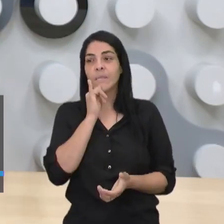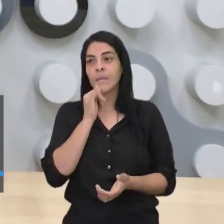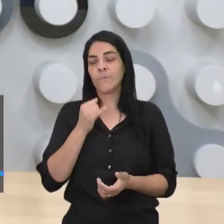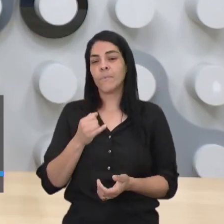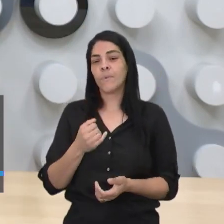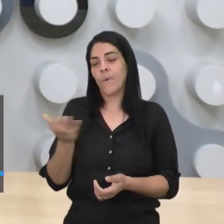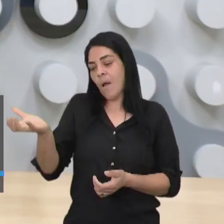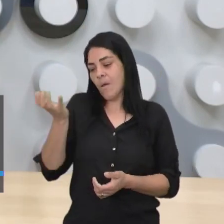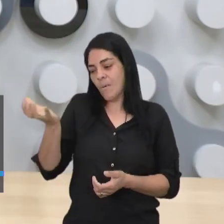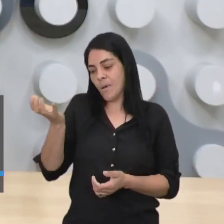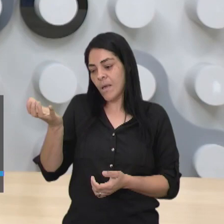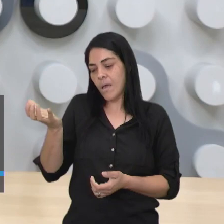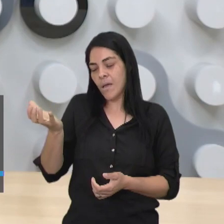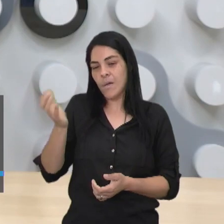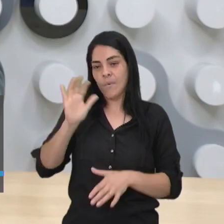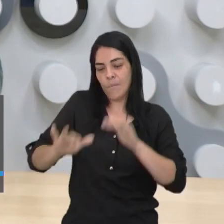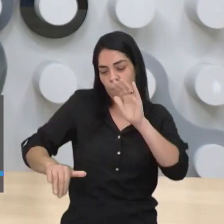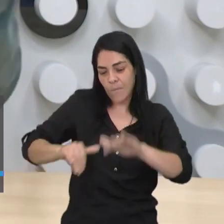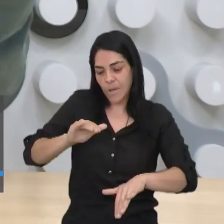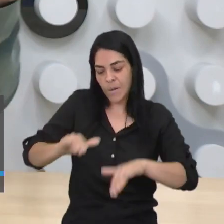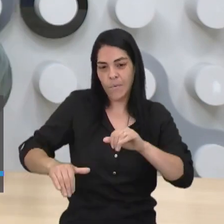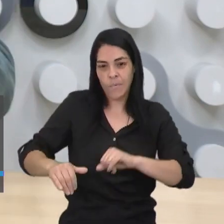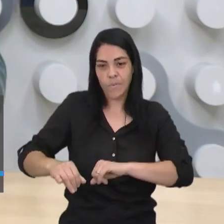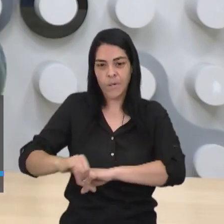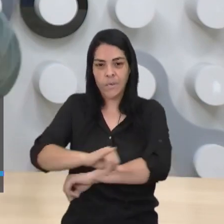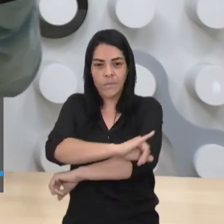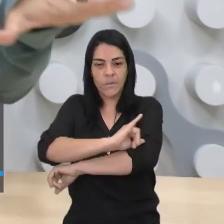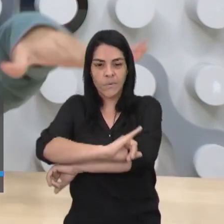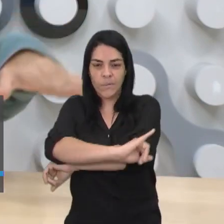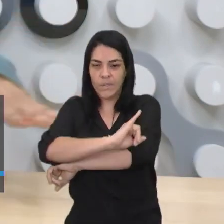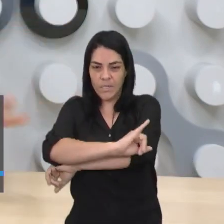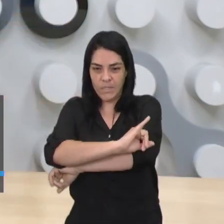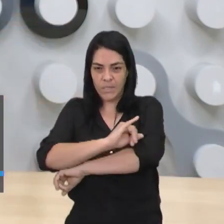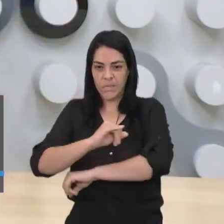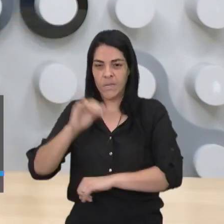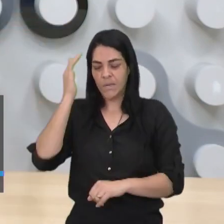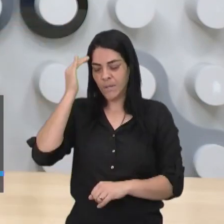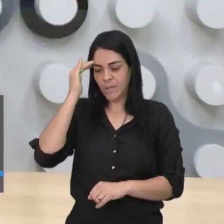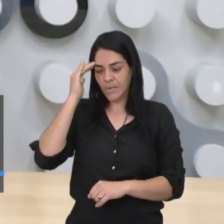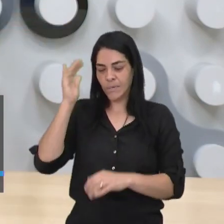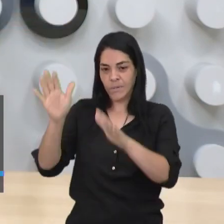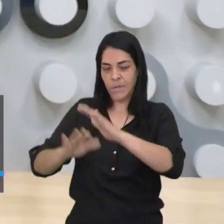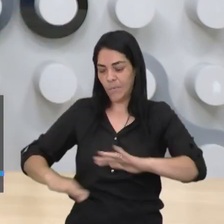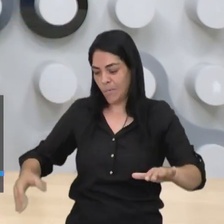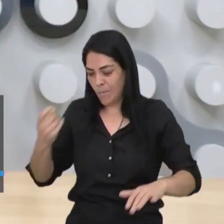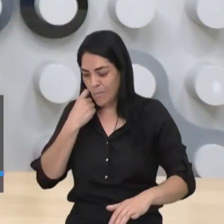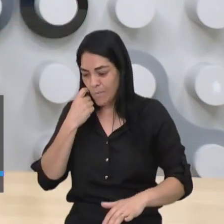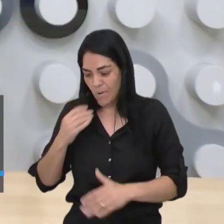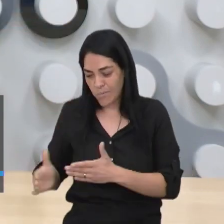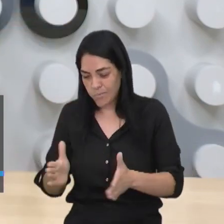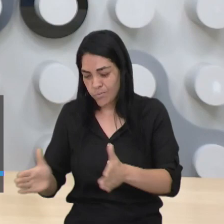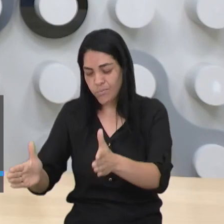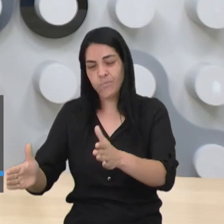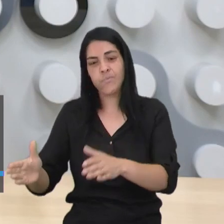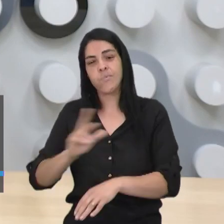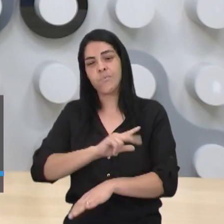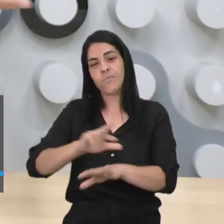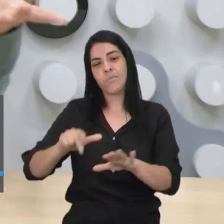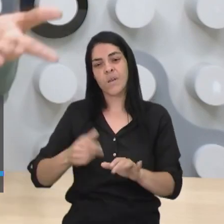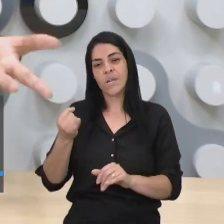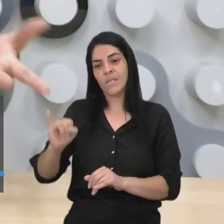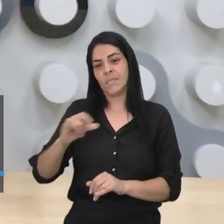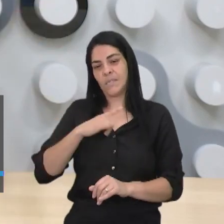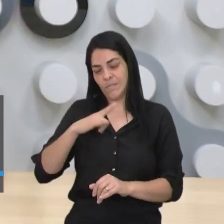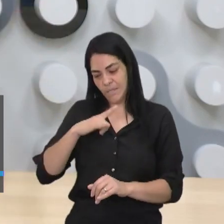mergulhar numa ilha paradisíaca que eu sei que tem um recife de coral lindo, eu preciso ter, se naquela região